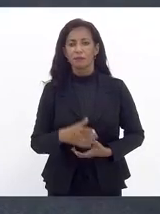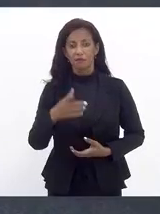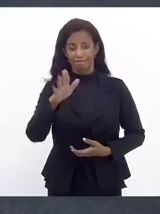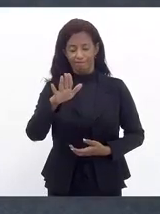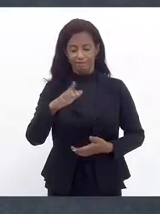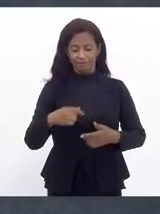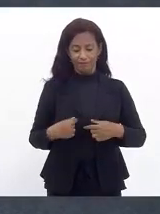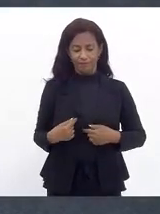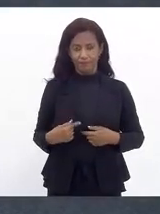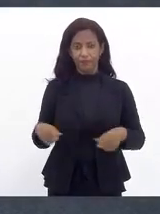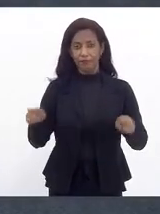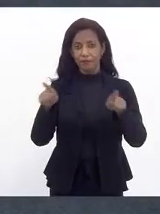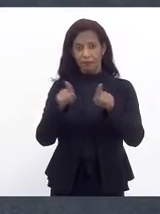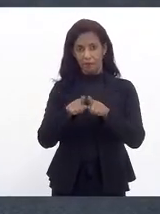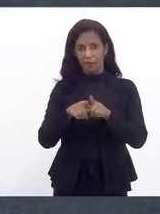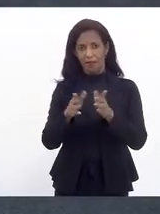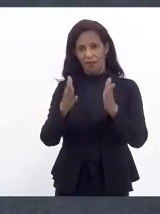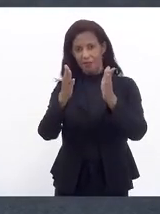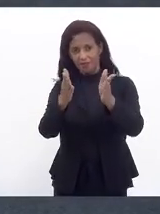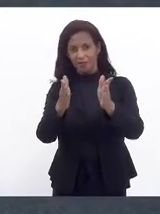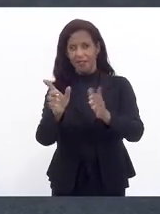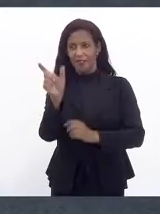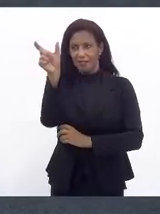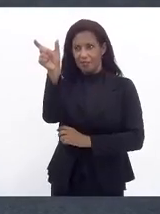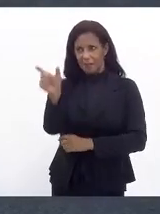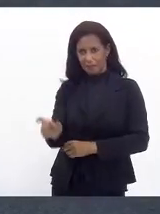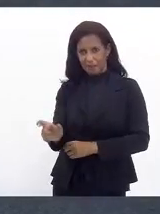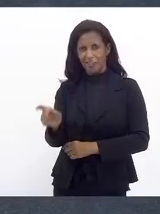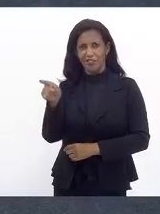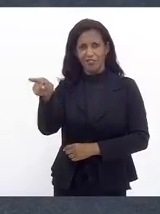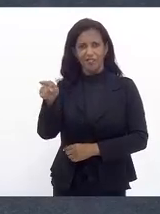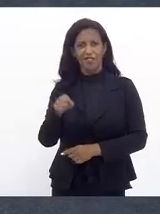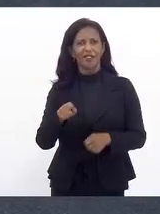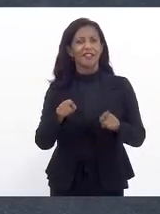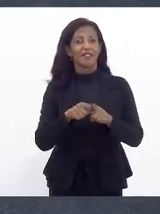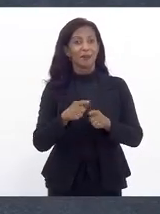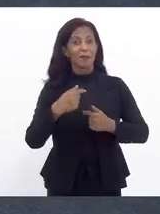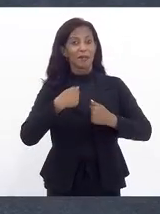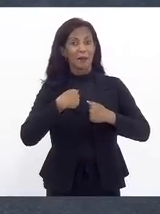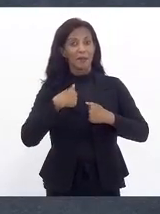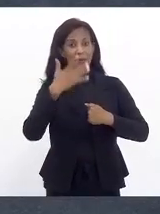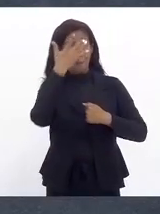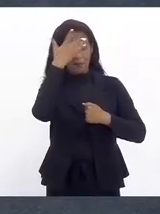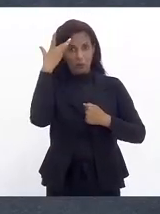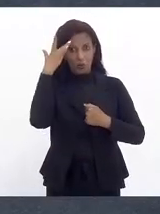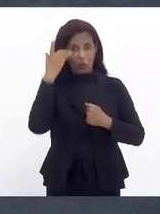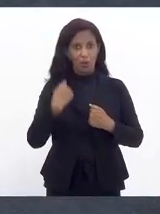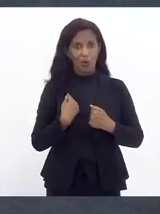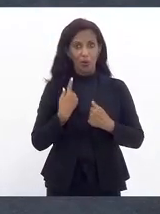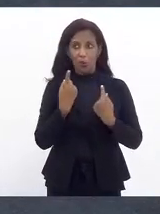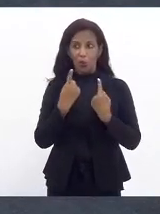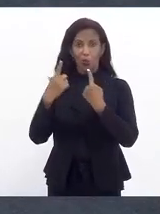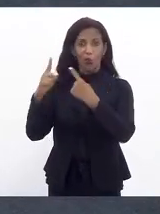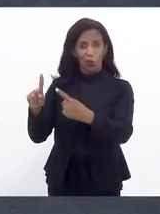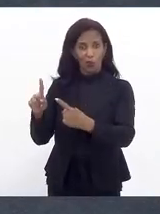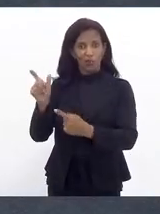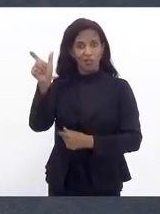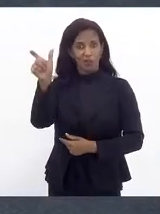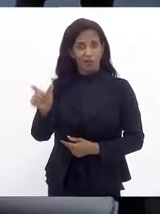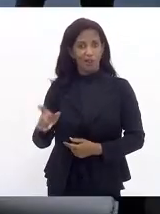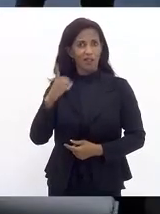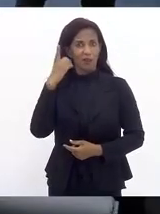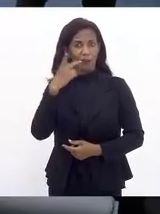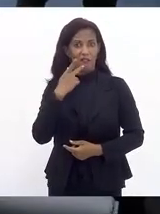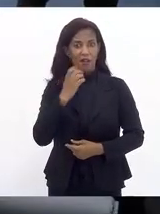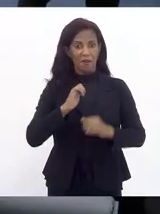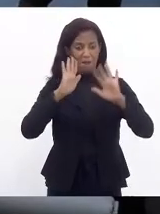Inclusive, essa página citada por você tentou colocar, né, a minha pessoa contra a deputada Alana. Exatamente. Falando bem